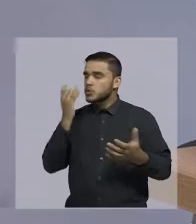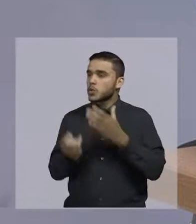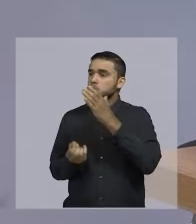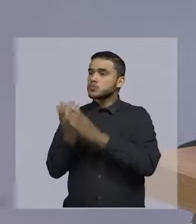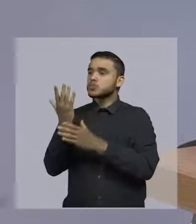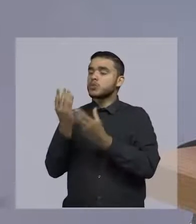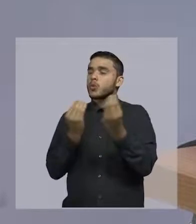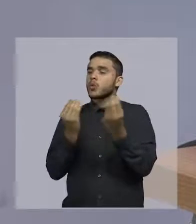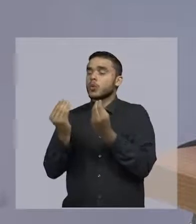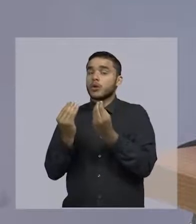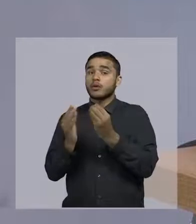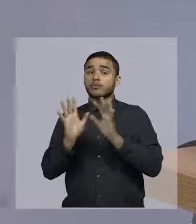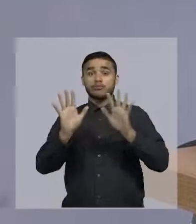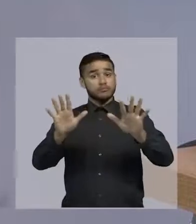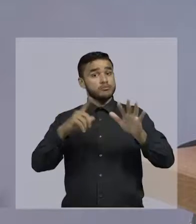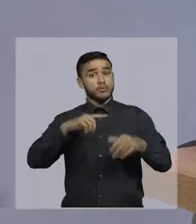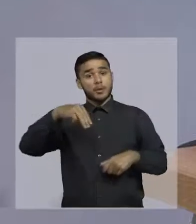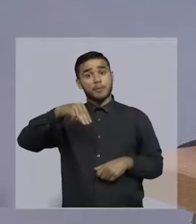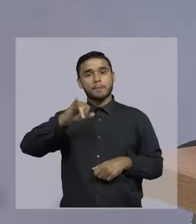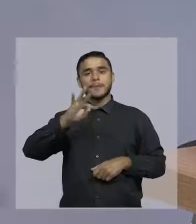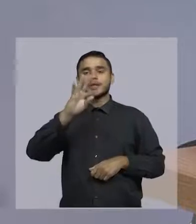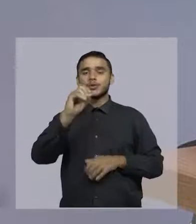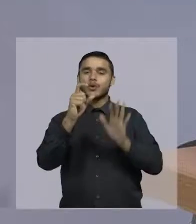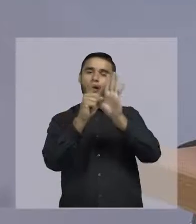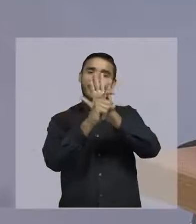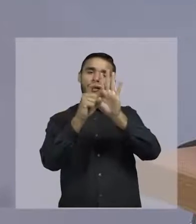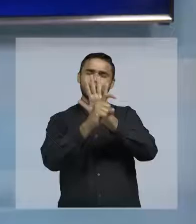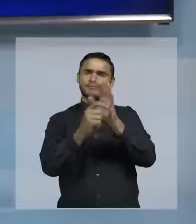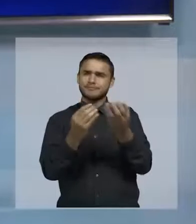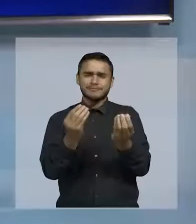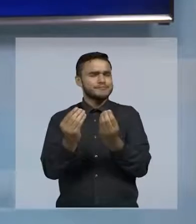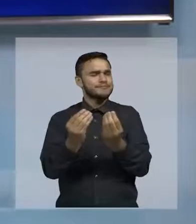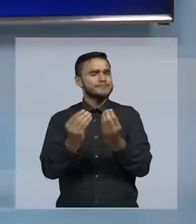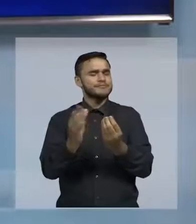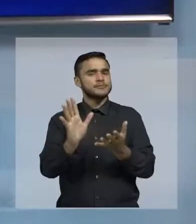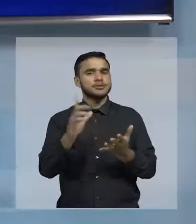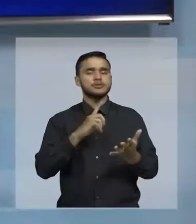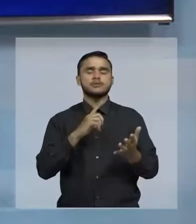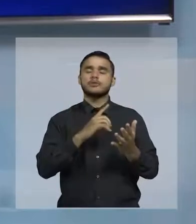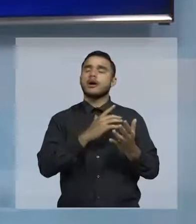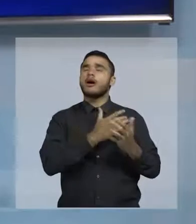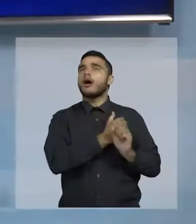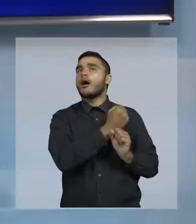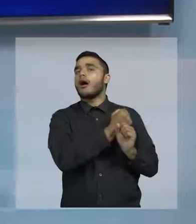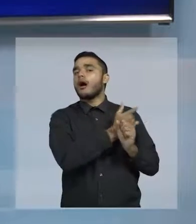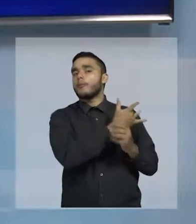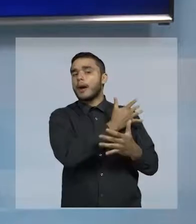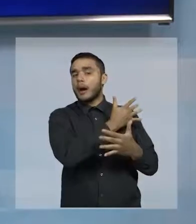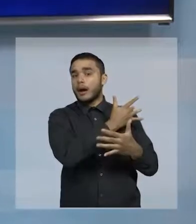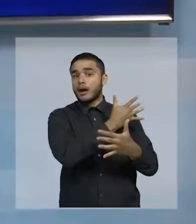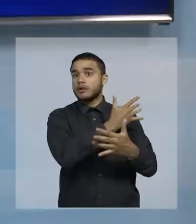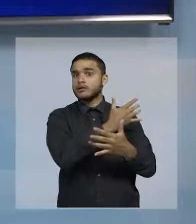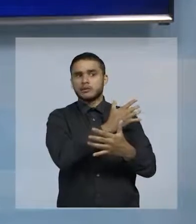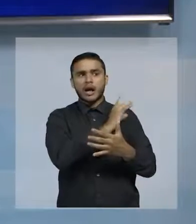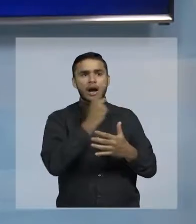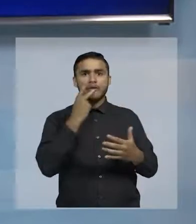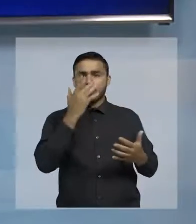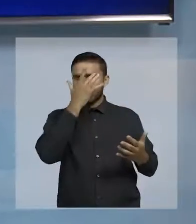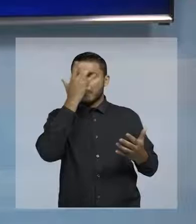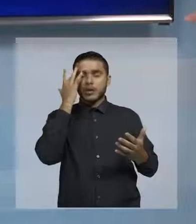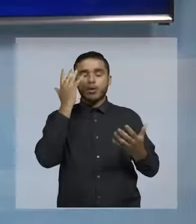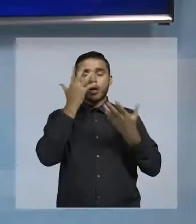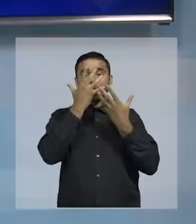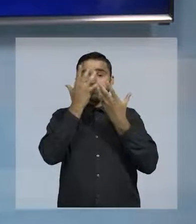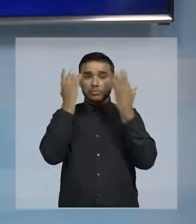surgir. Mas está provado a partir dos mitos que nós temos, que passam-se séculos e séculos e não se destrói esses